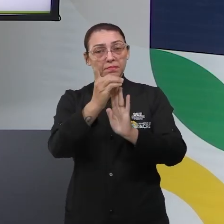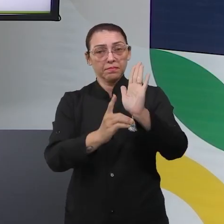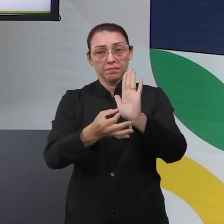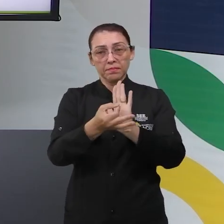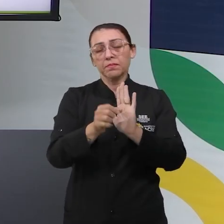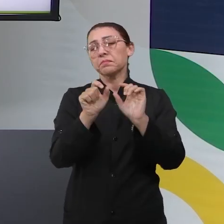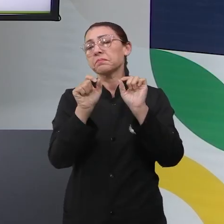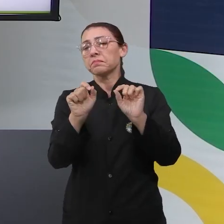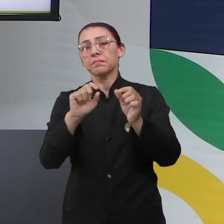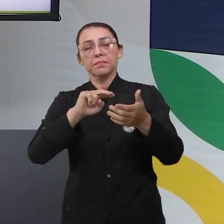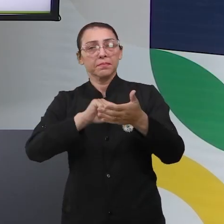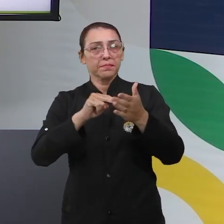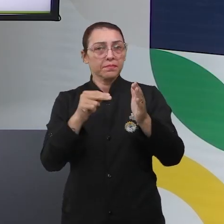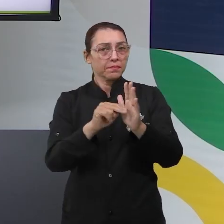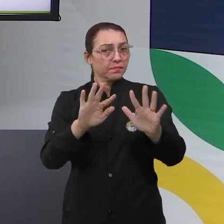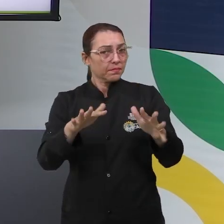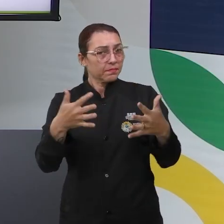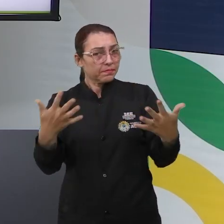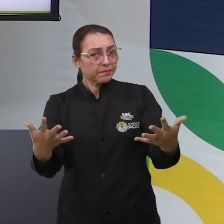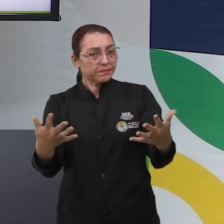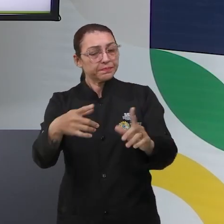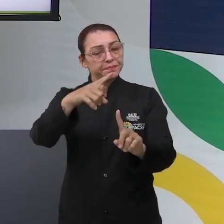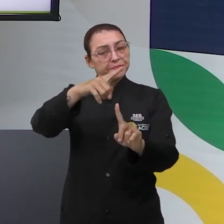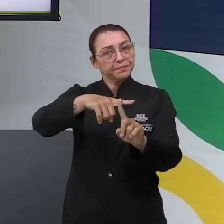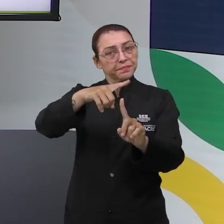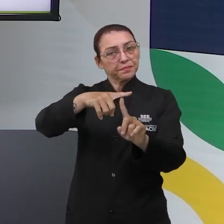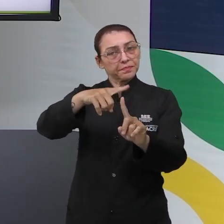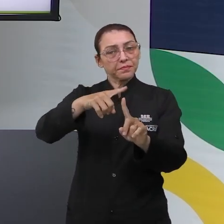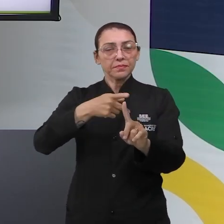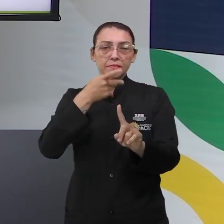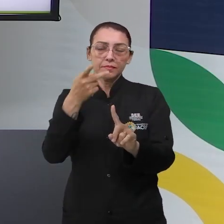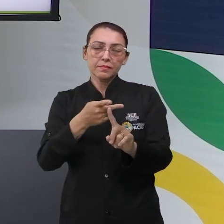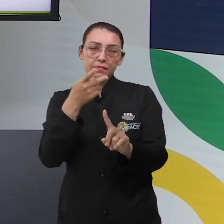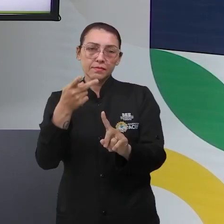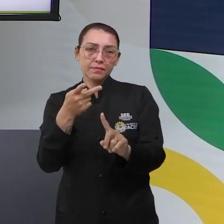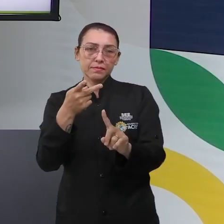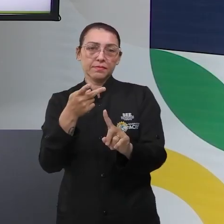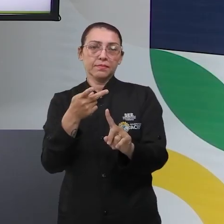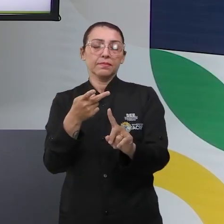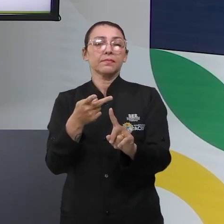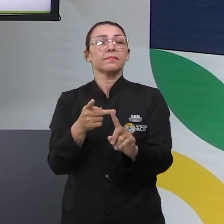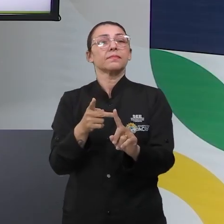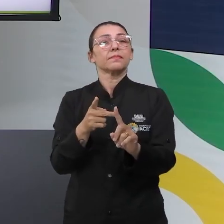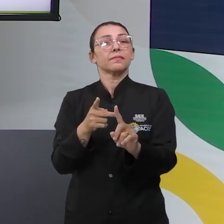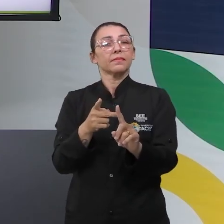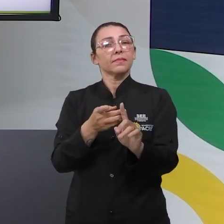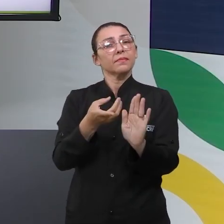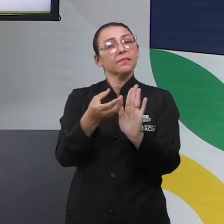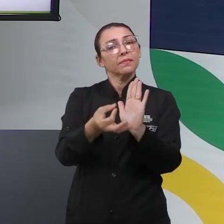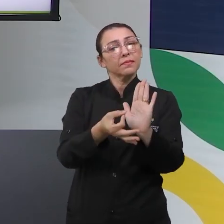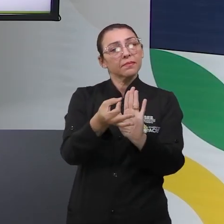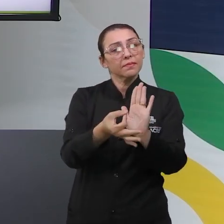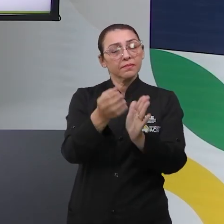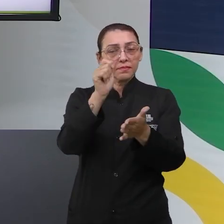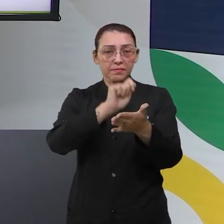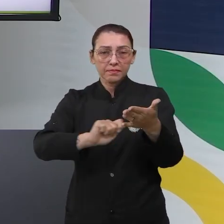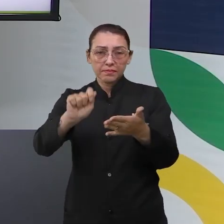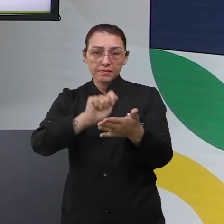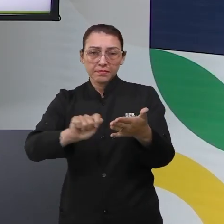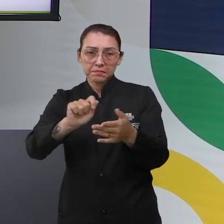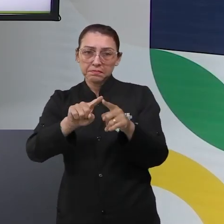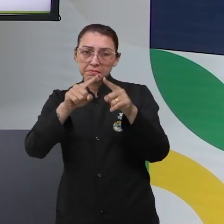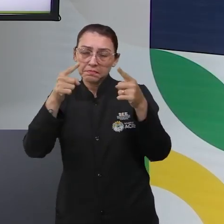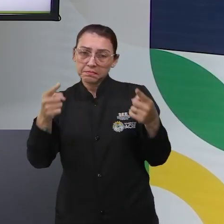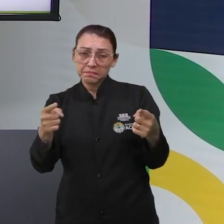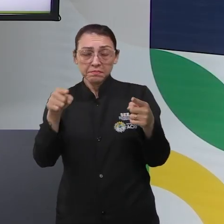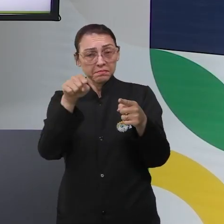argumentativo, o que seria esse texto? O que essa tipologia fala? Você vai dissertar, você vai escrever, mas